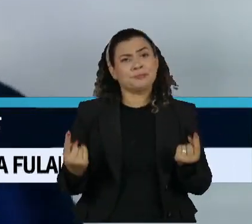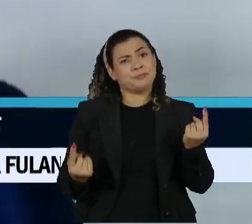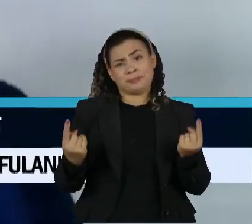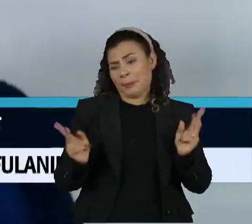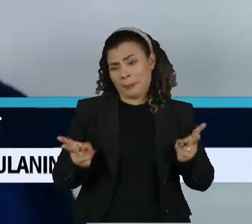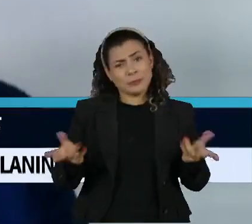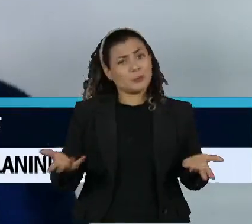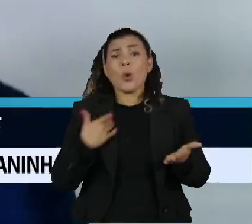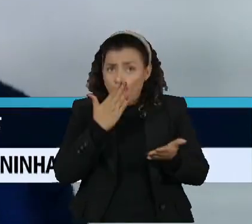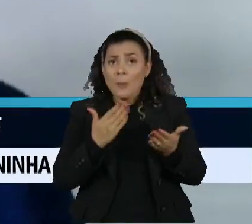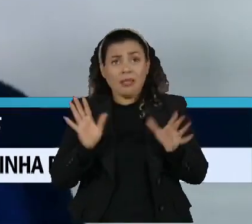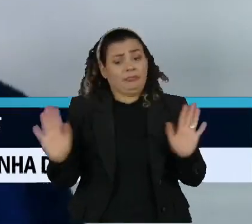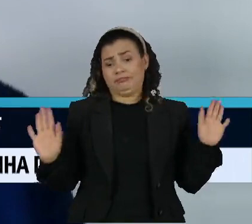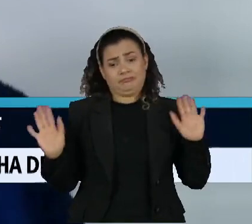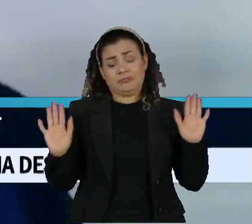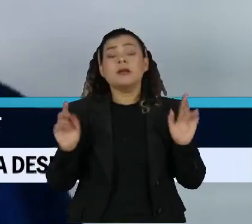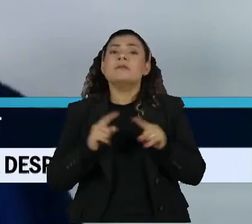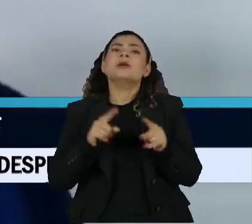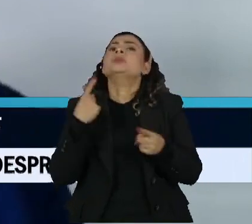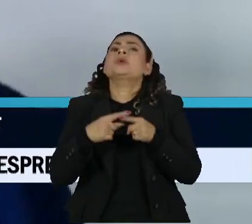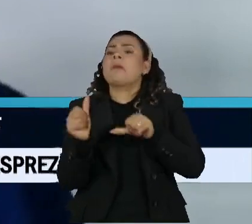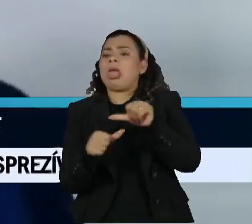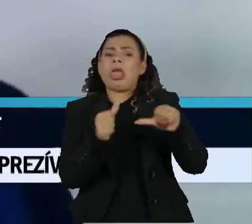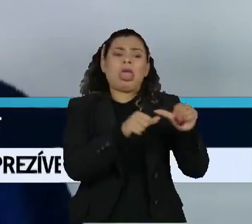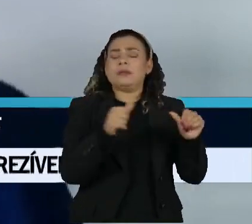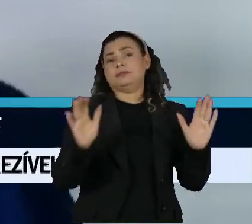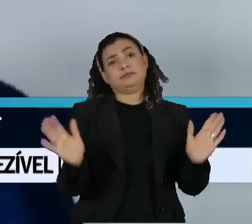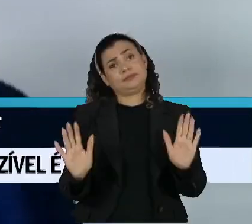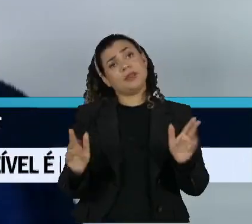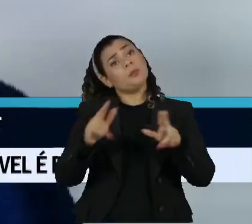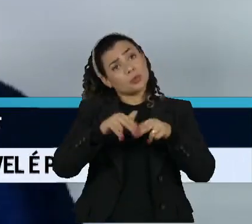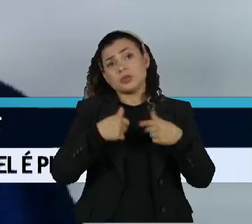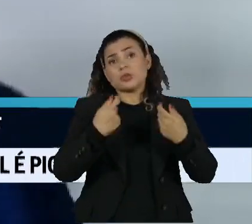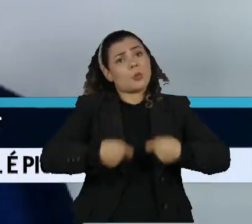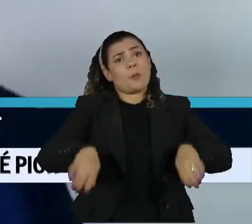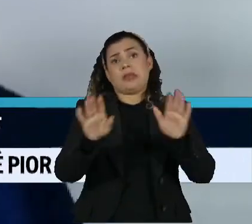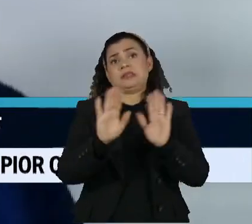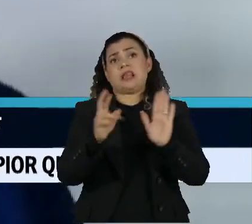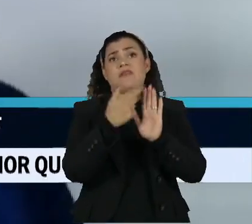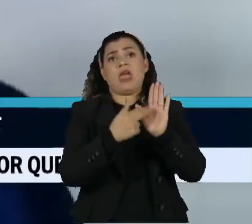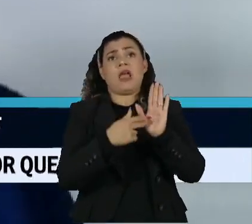né? Então, quer dizer, não tem razão para isso. Portanto, não deveria haver esse tipo de discriminação.